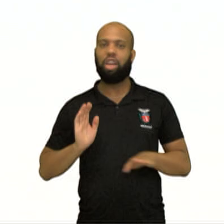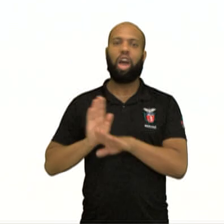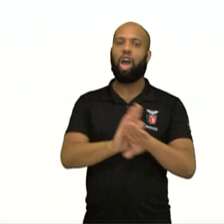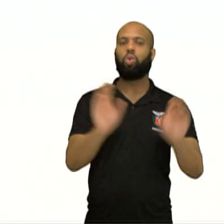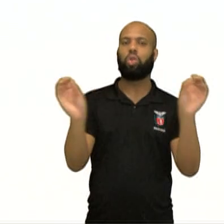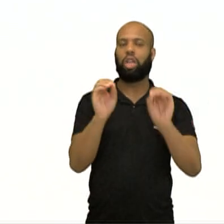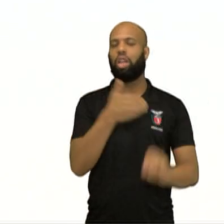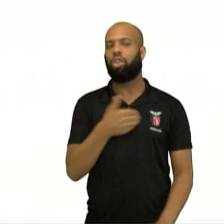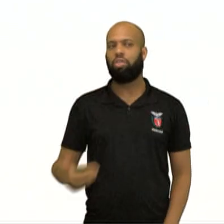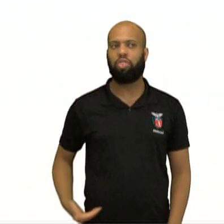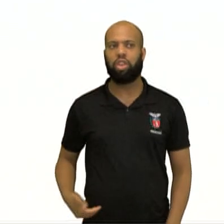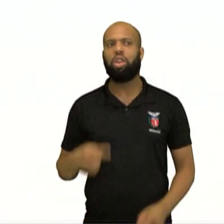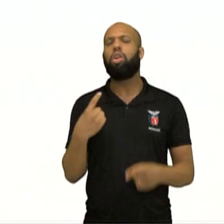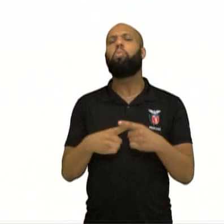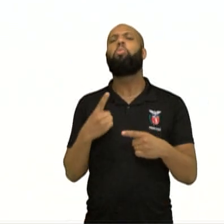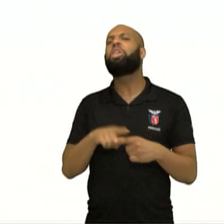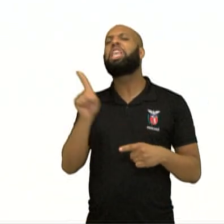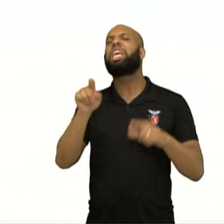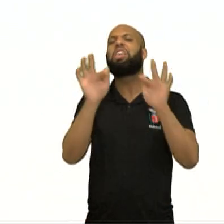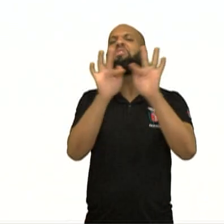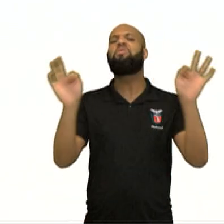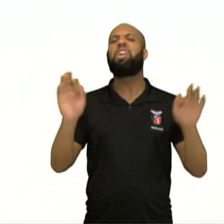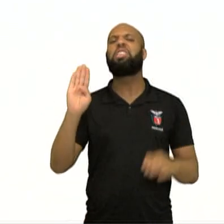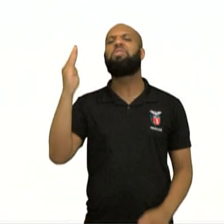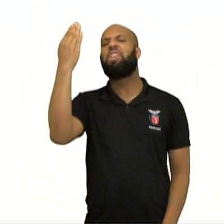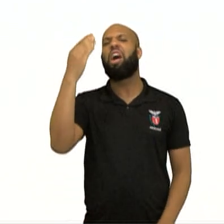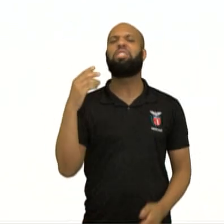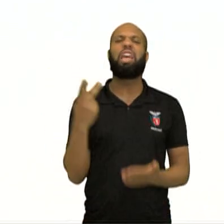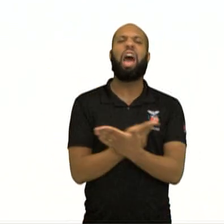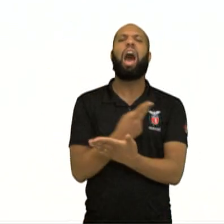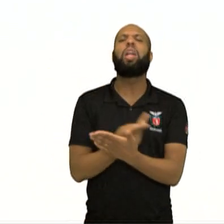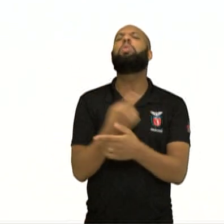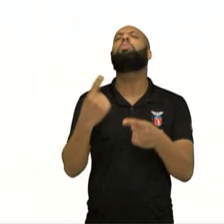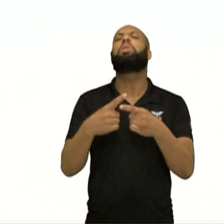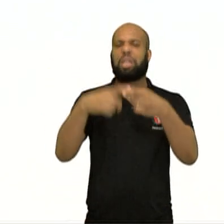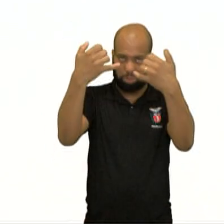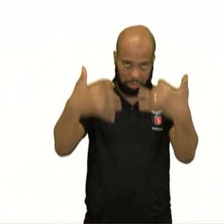do governo. Por que essa afirmação é falsa?